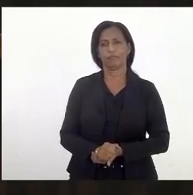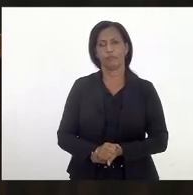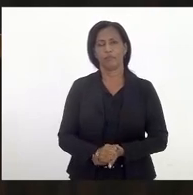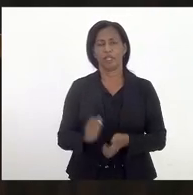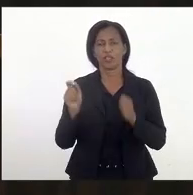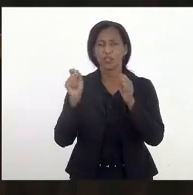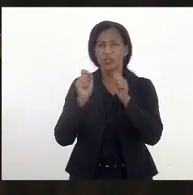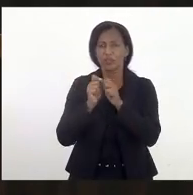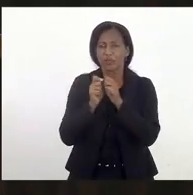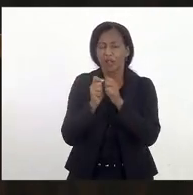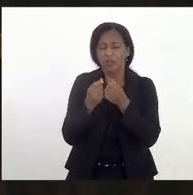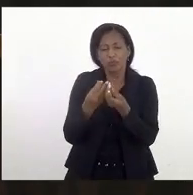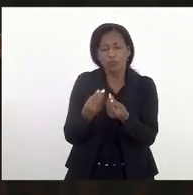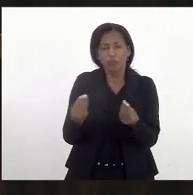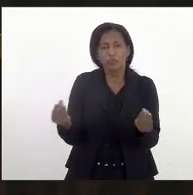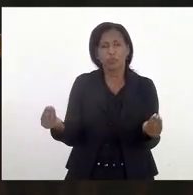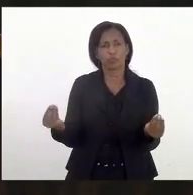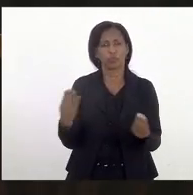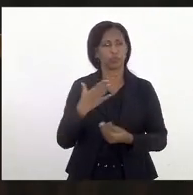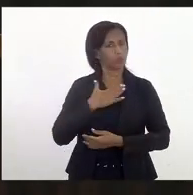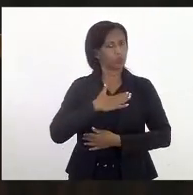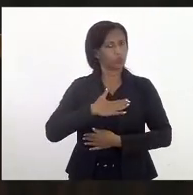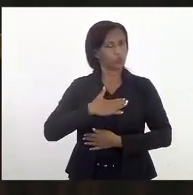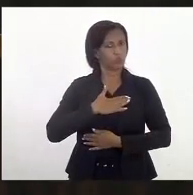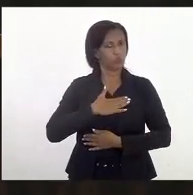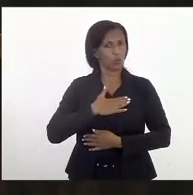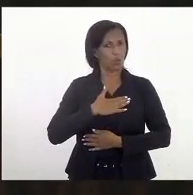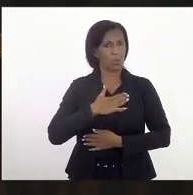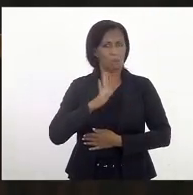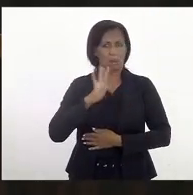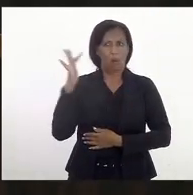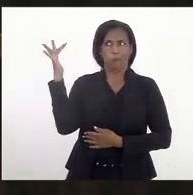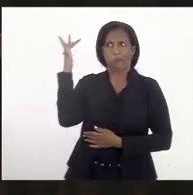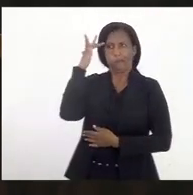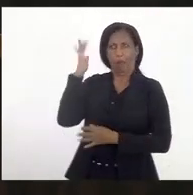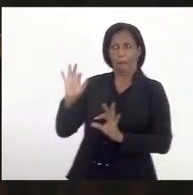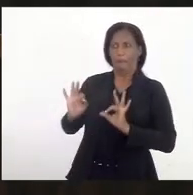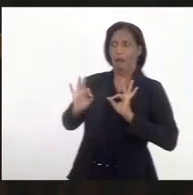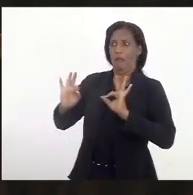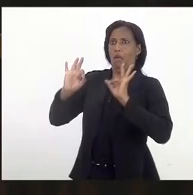eu gosto mais não luxuoso